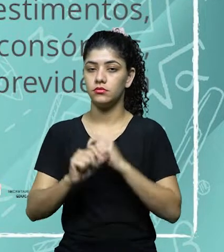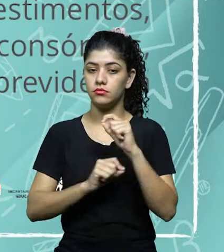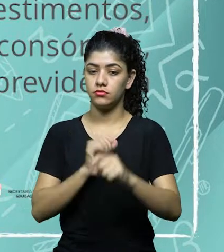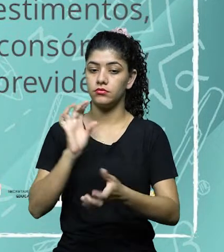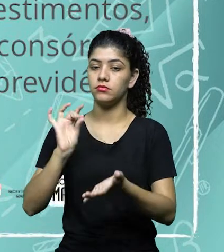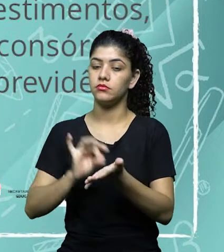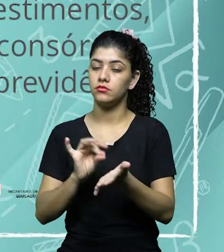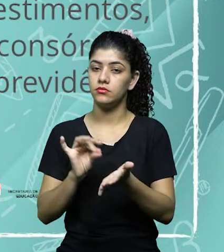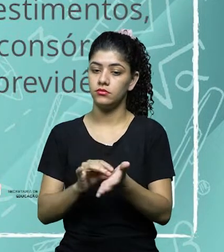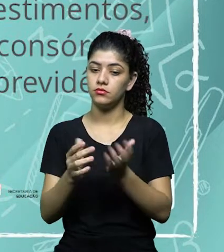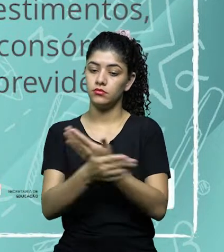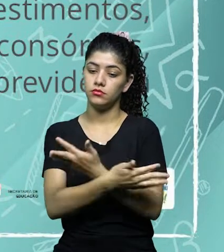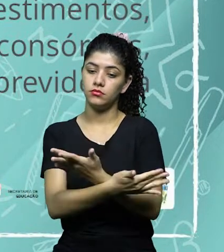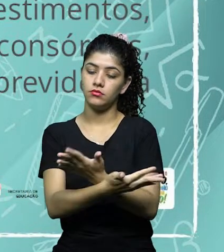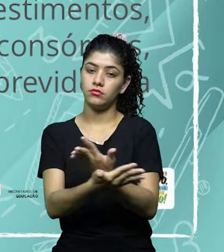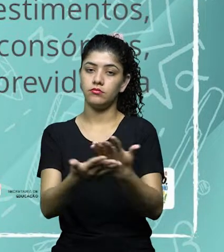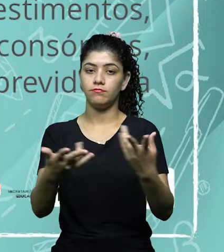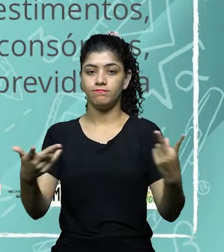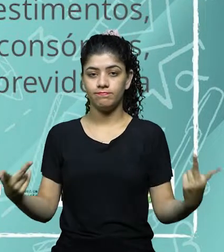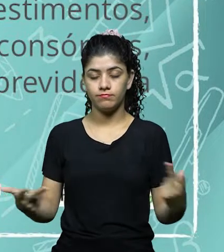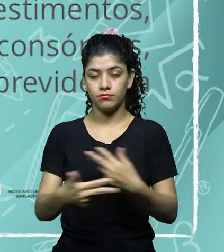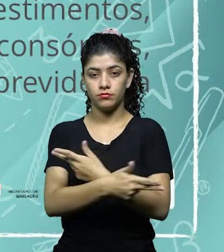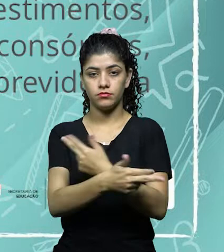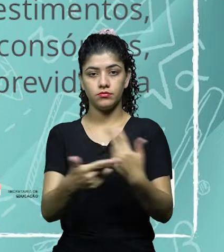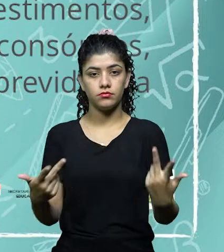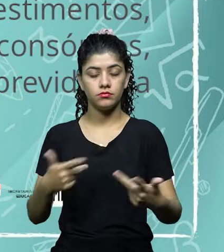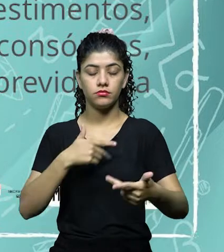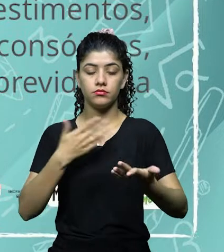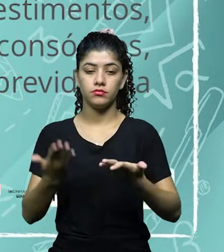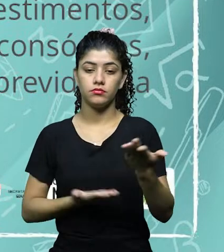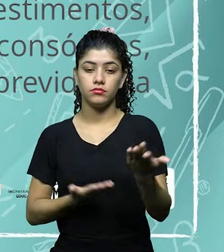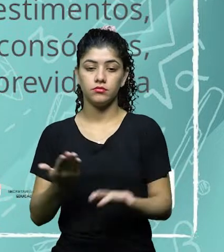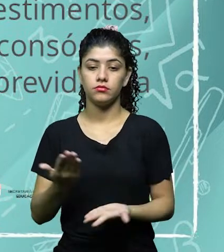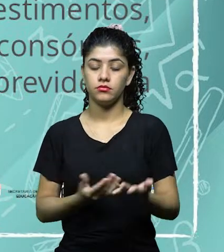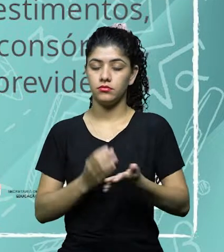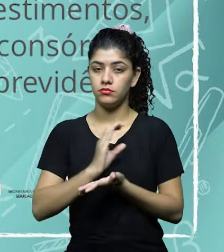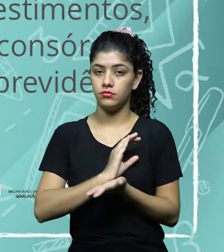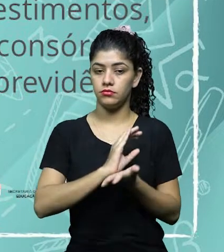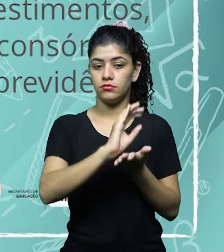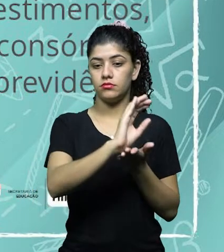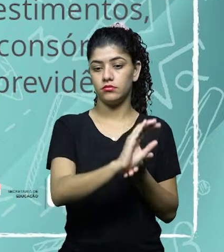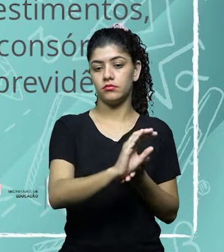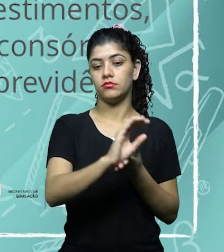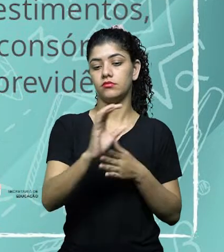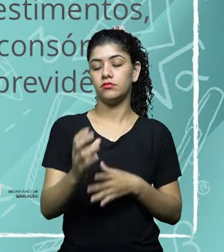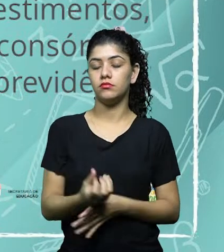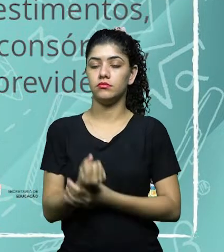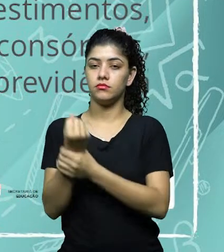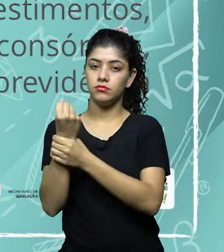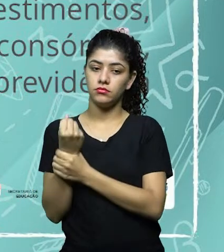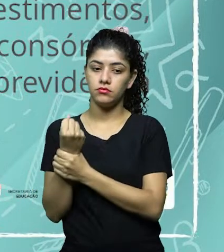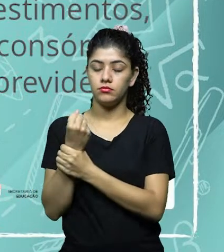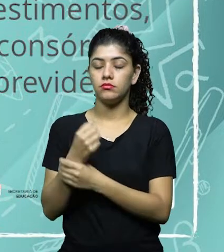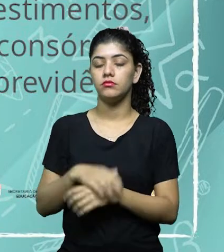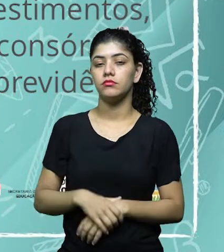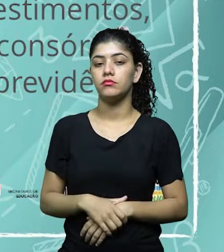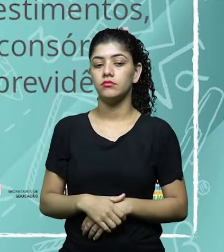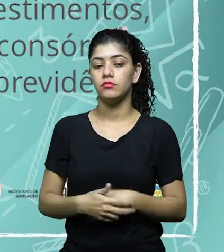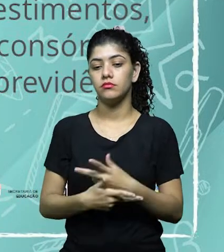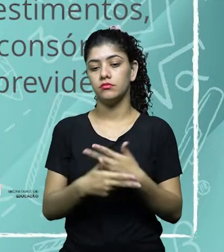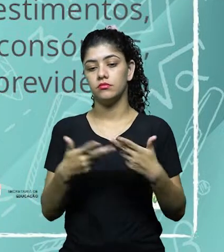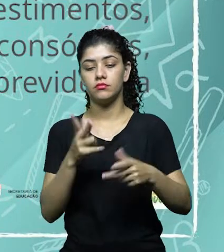verdadeiro cardápio de seus serviços. Opções de investimento, modalidade de seguros,